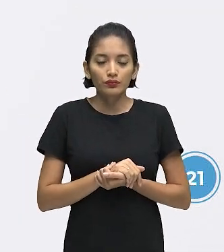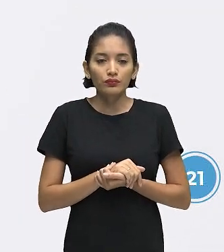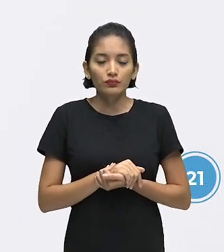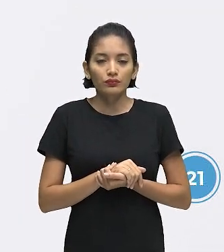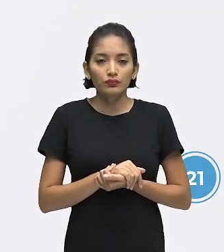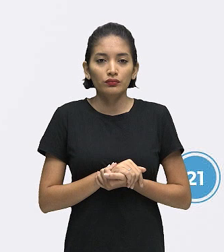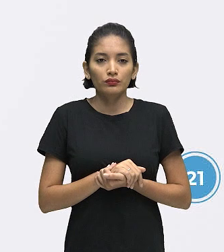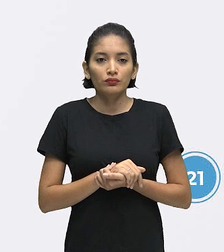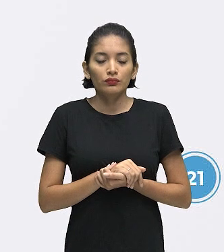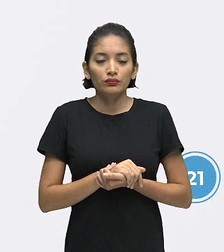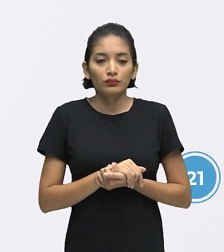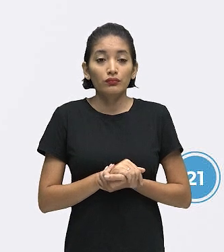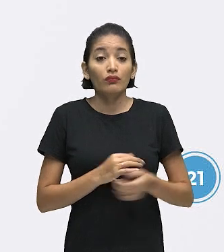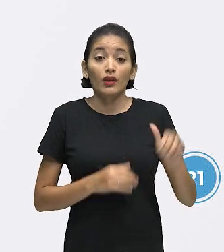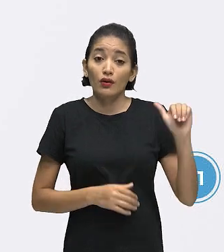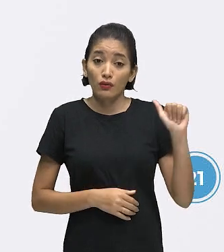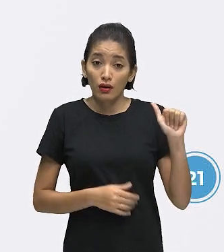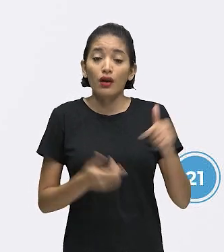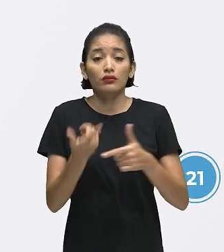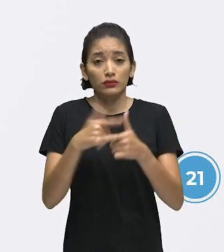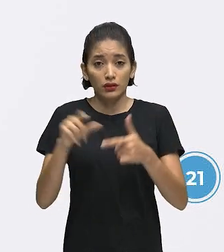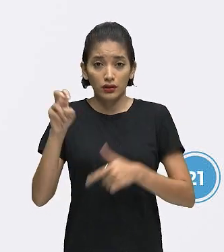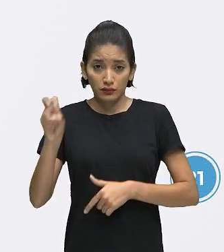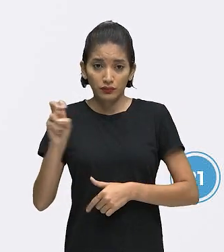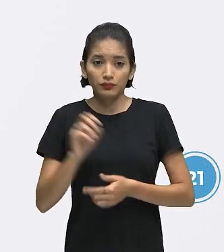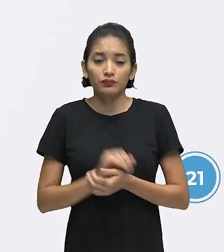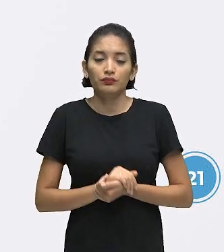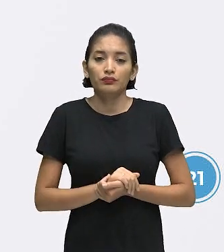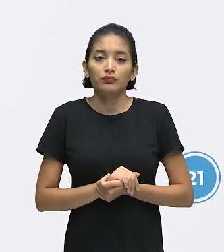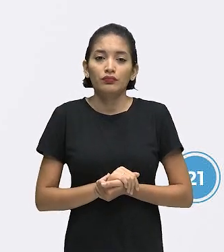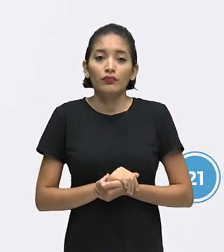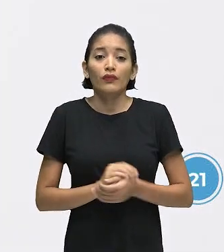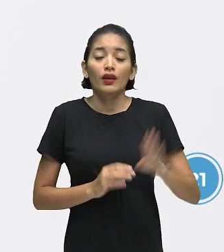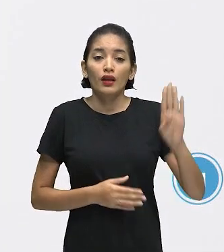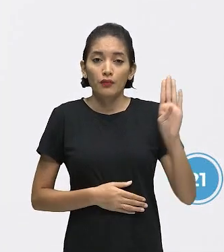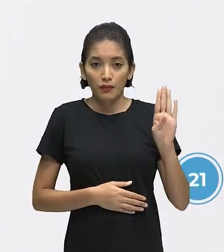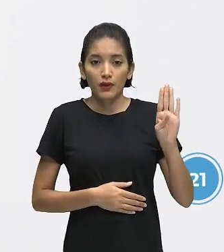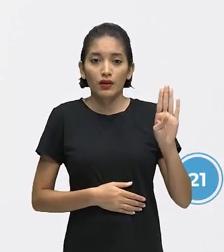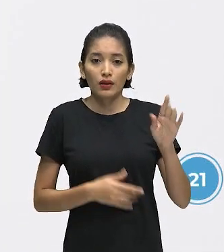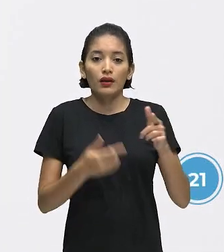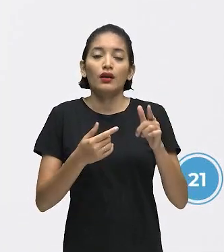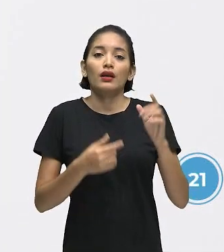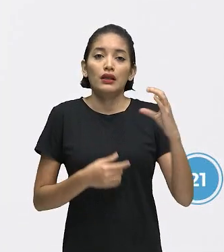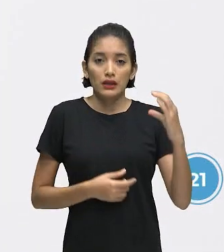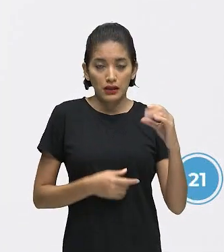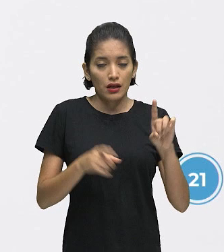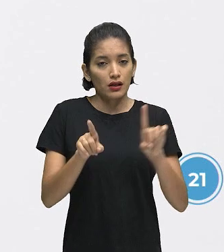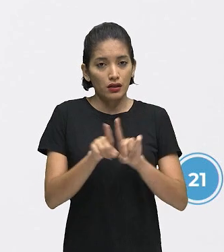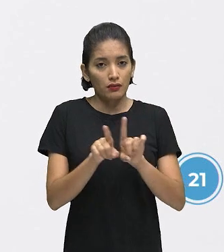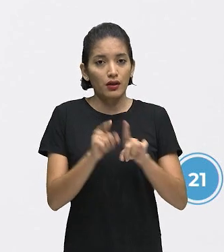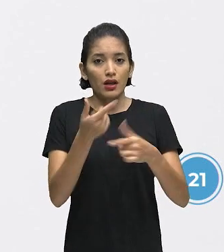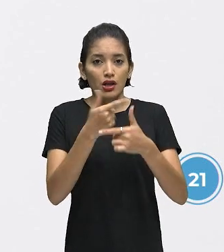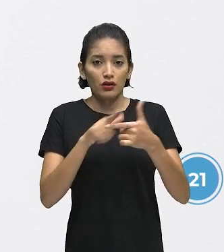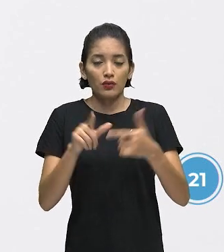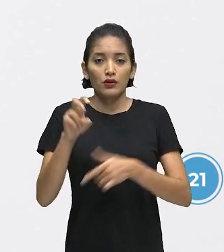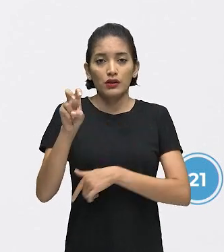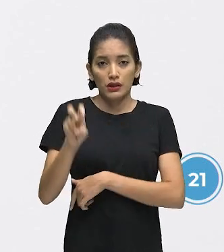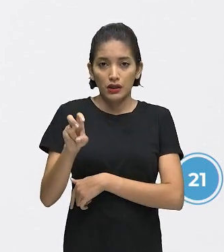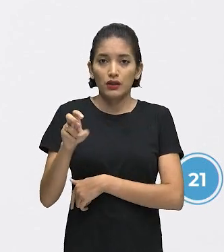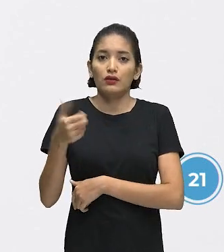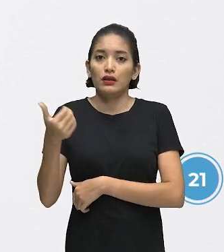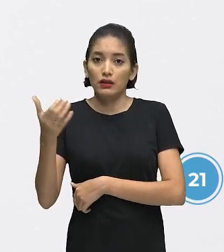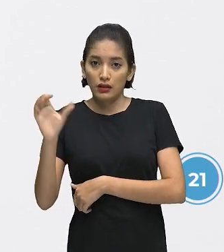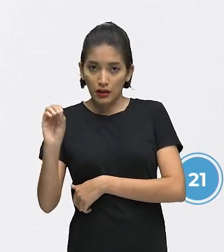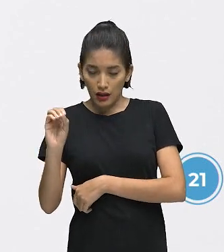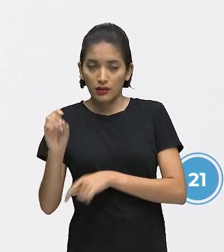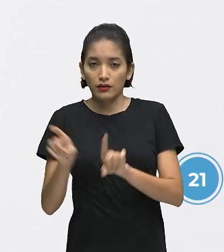ó, o item A é divisível por 5 e o item B e C é divisível por 5